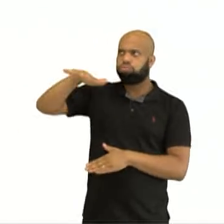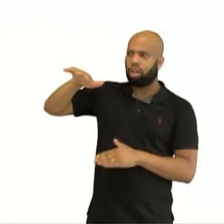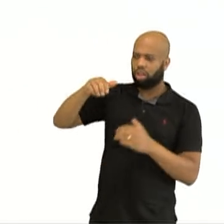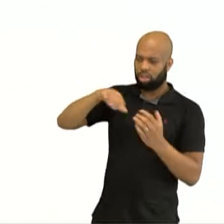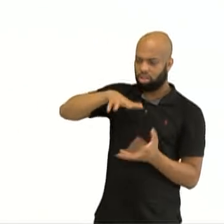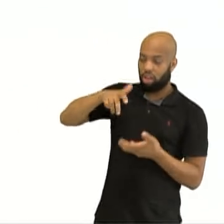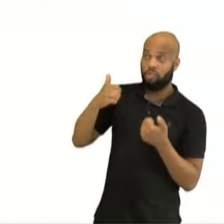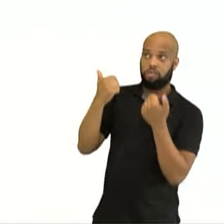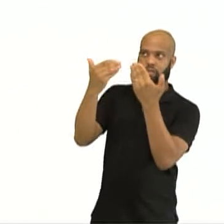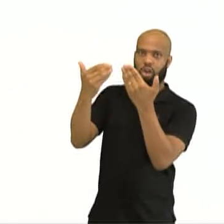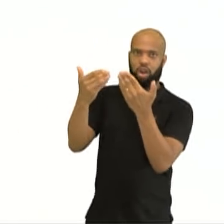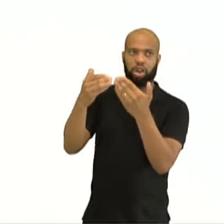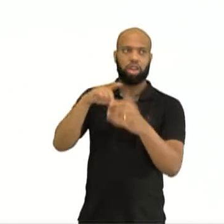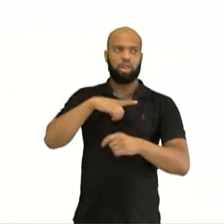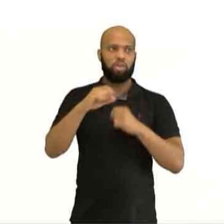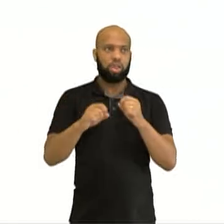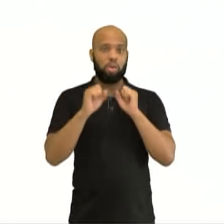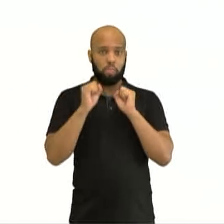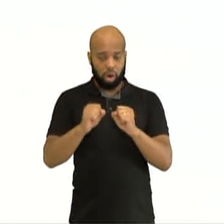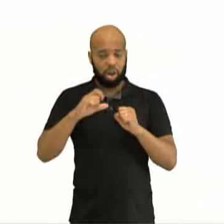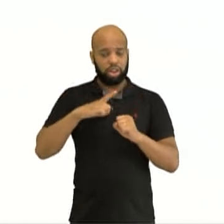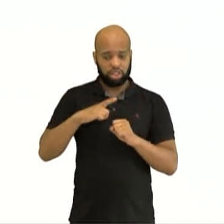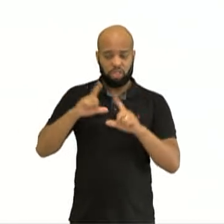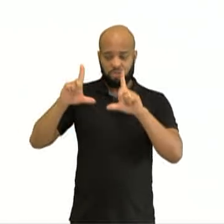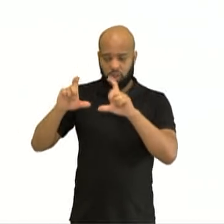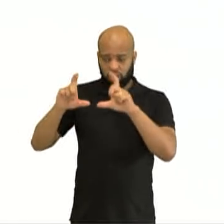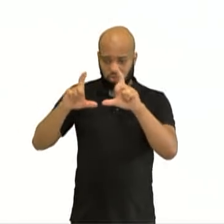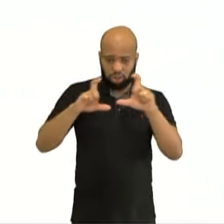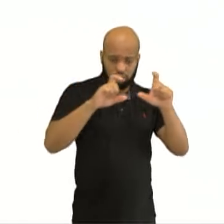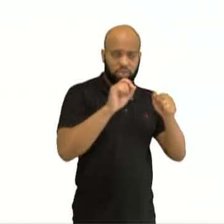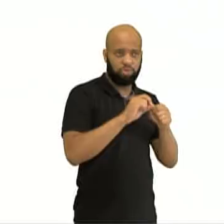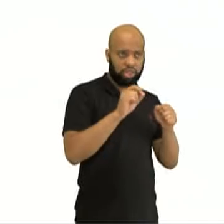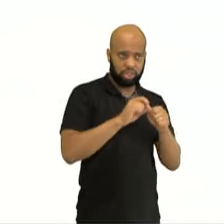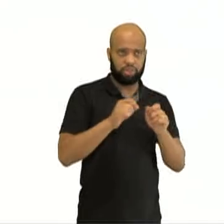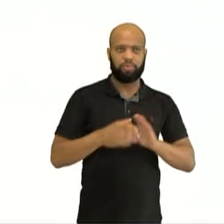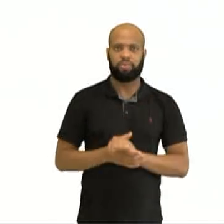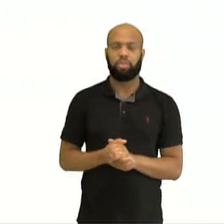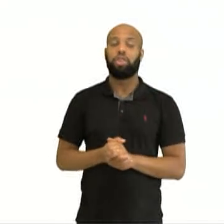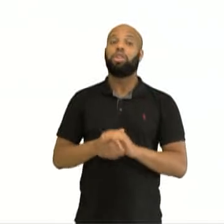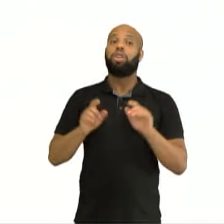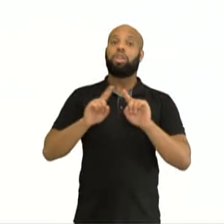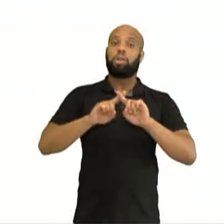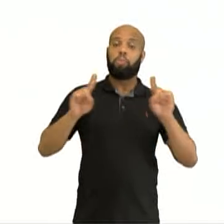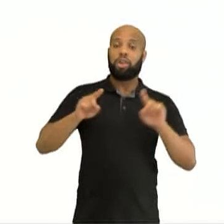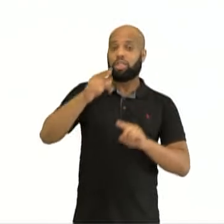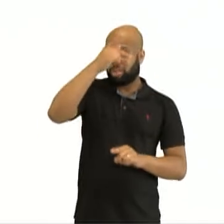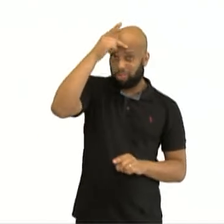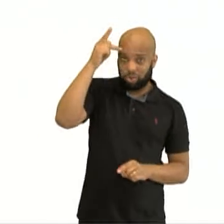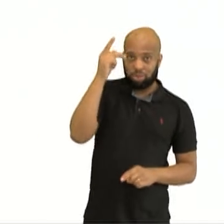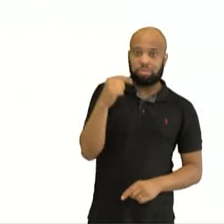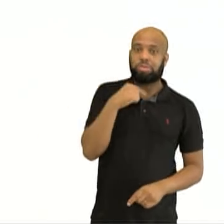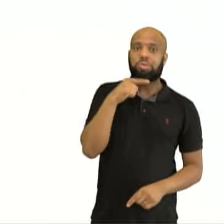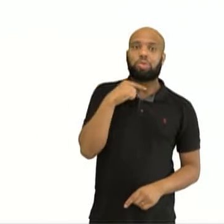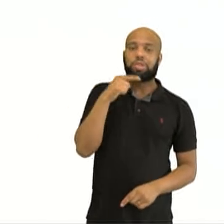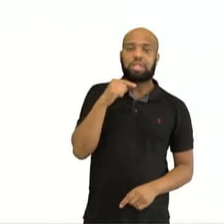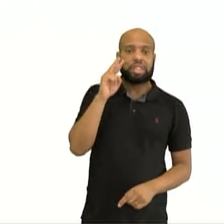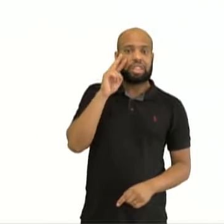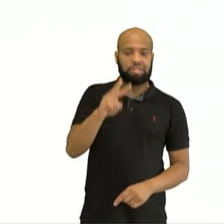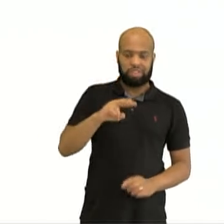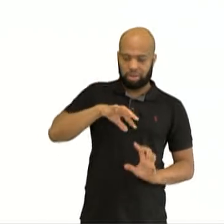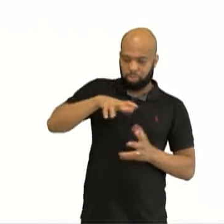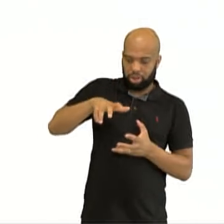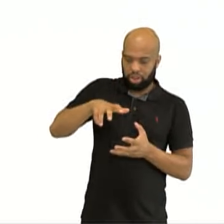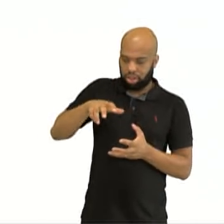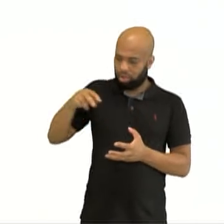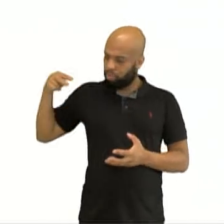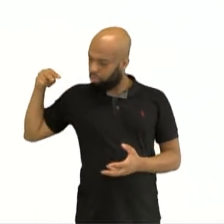nessas sondas podem ter máquinas fotográficas para fazer os registros. As pessoas não podiam ver a Terra de fora,